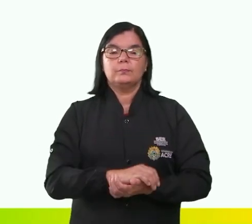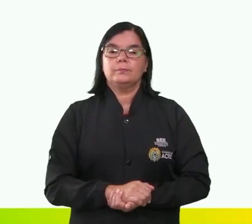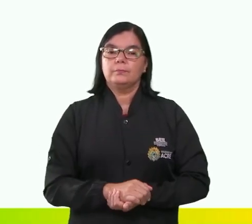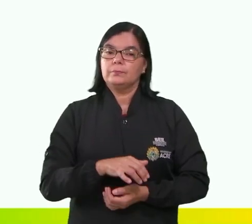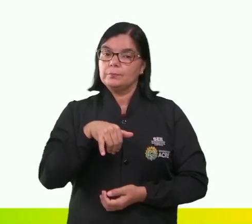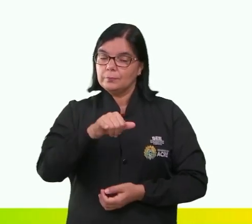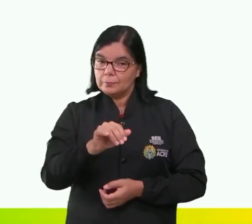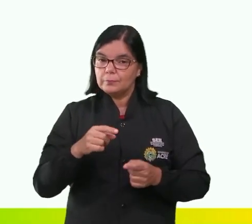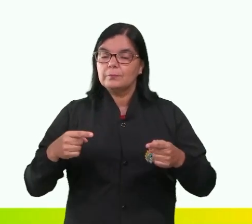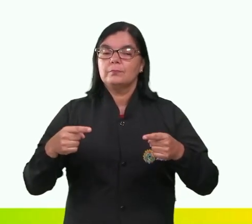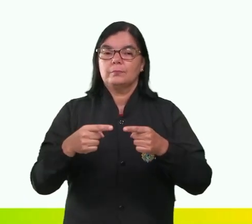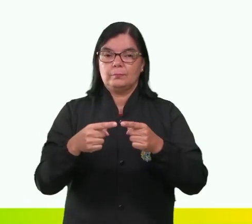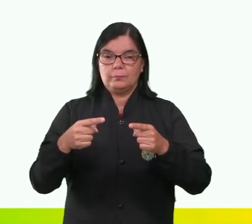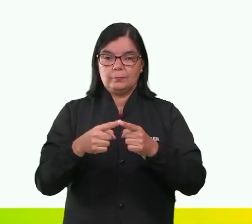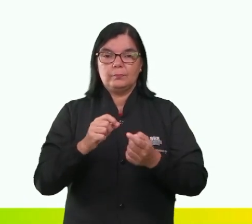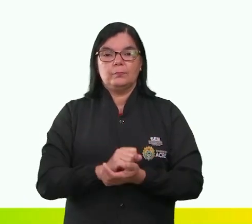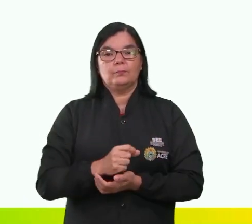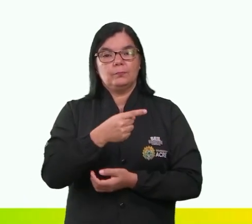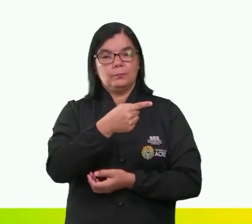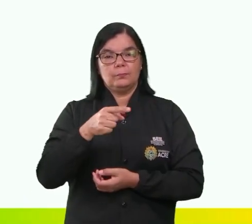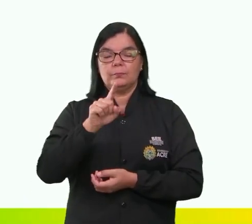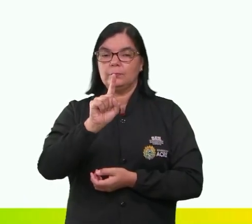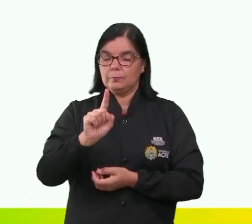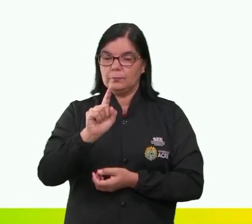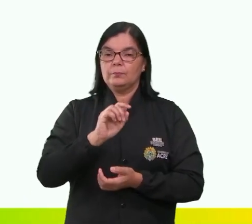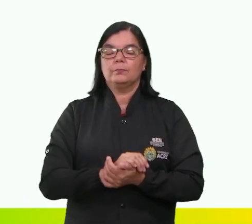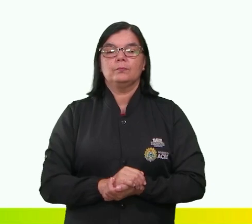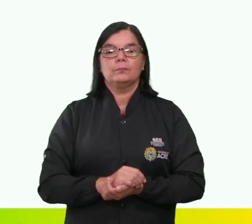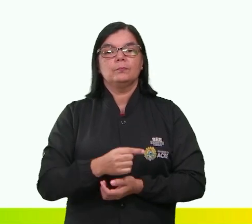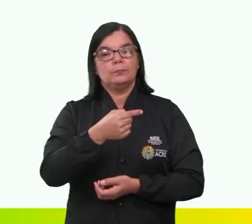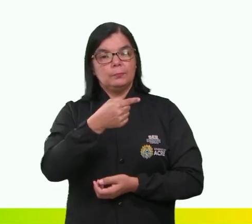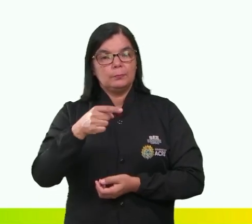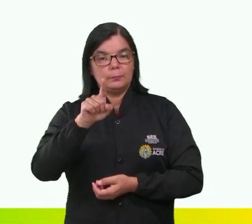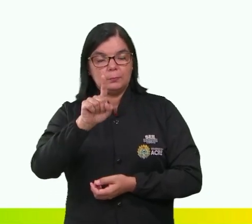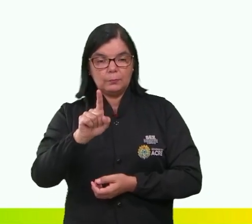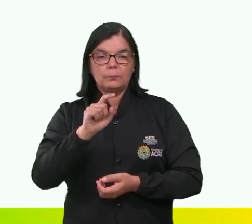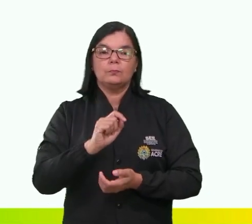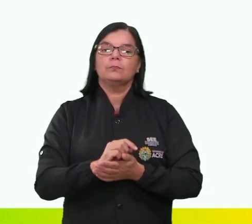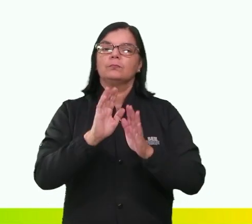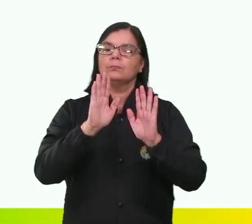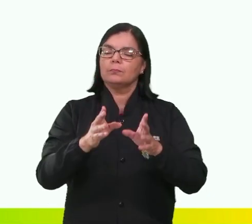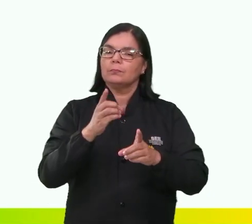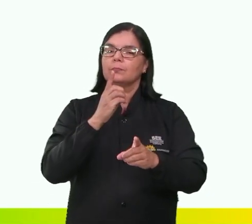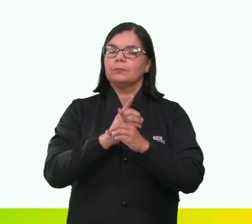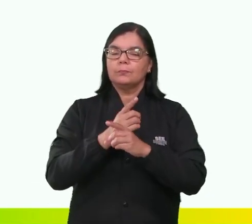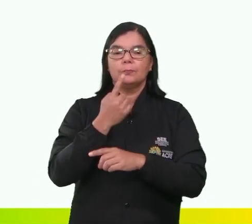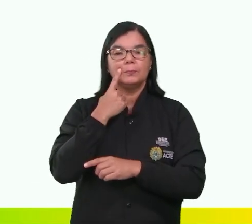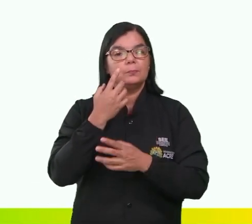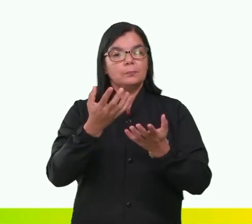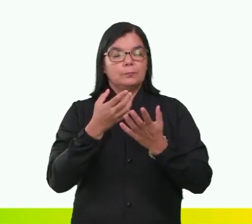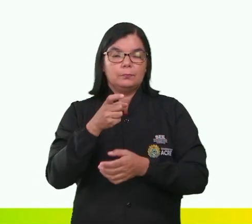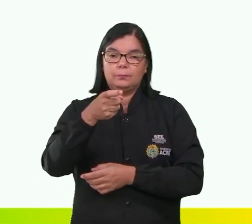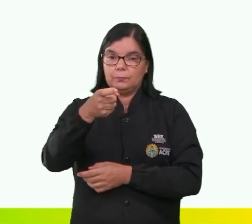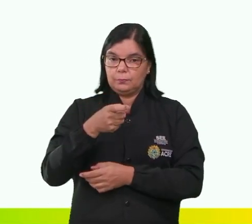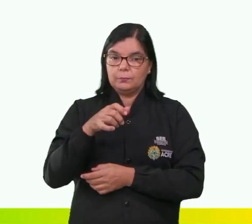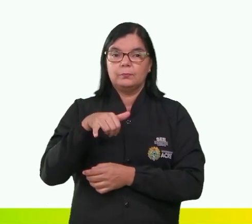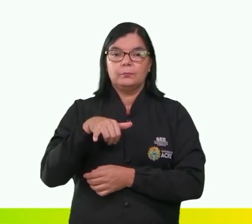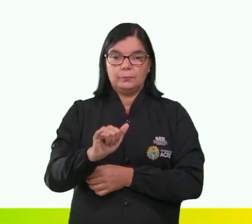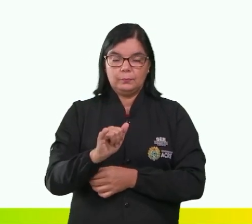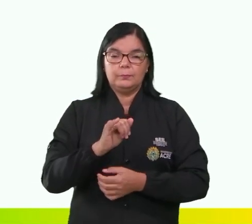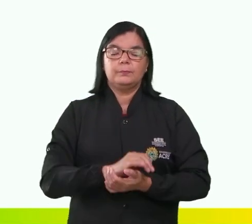e o y vértice, menos 1 e menos 1. Mas a gente já tinha encontrado o que a gente queria, que era o x